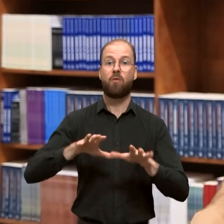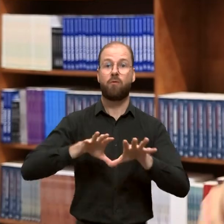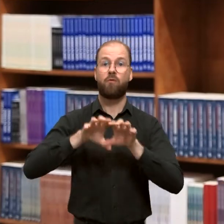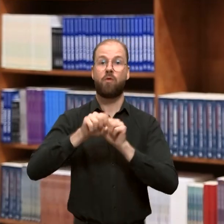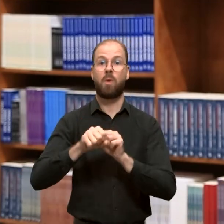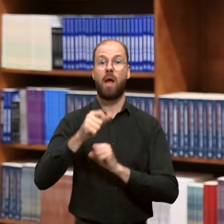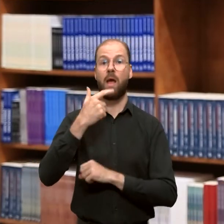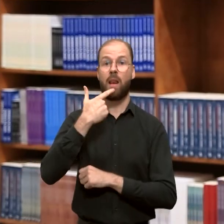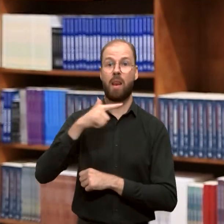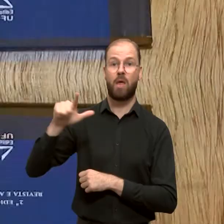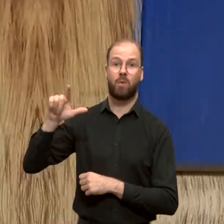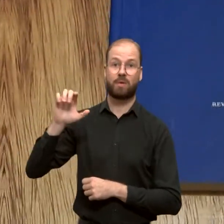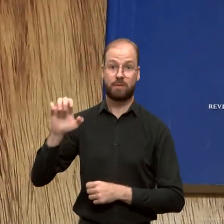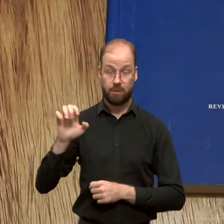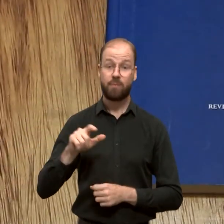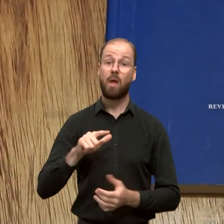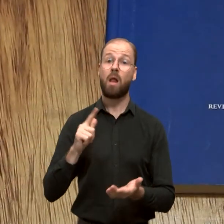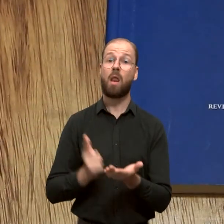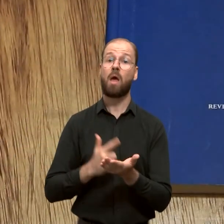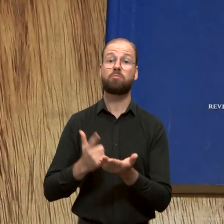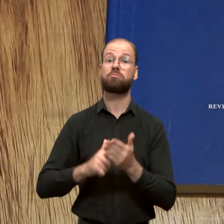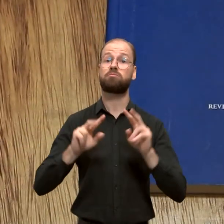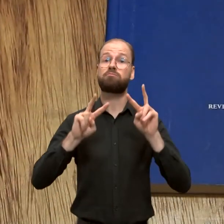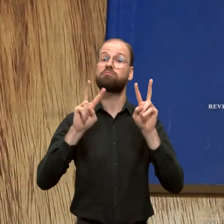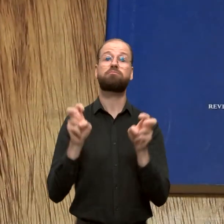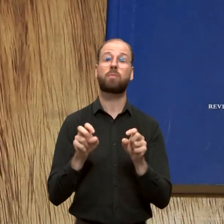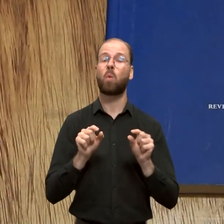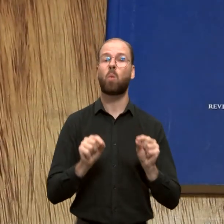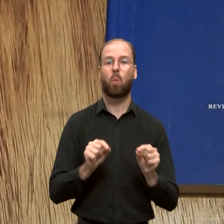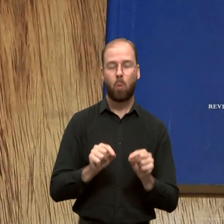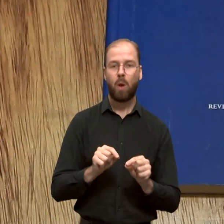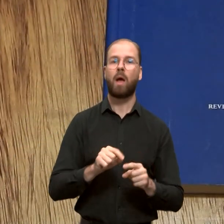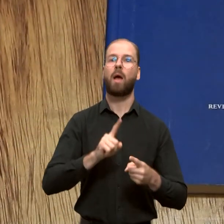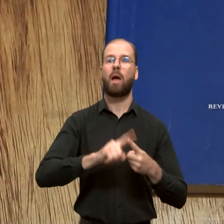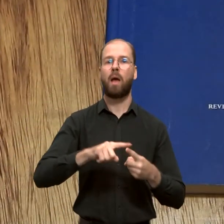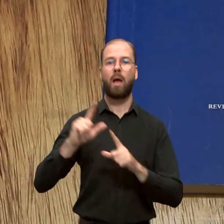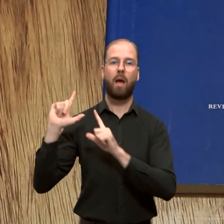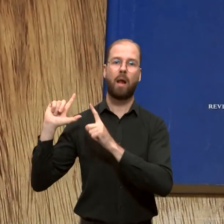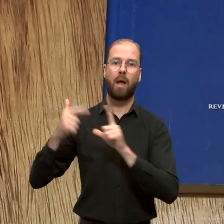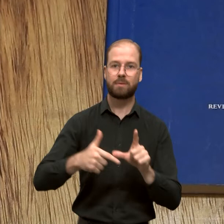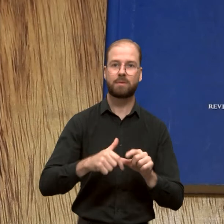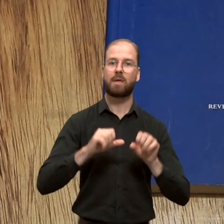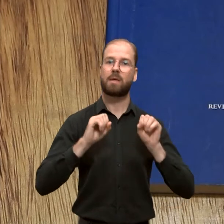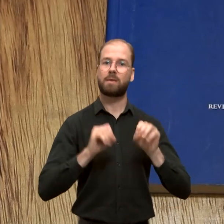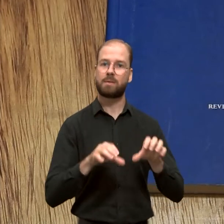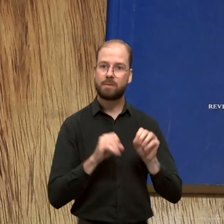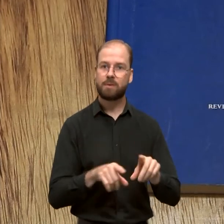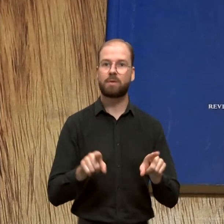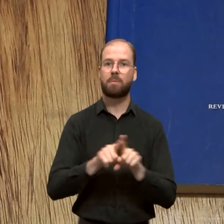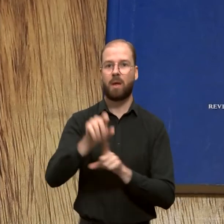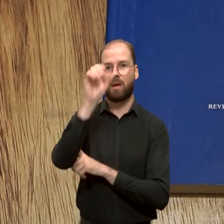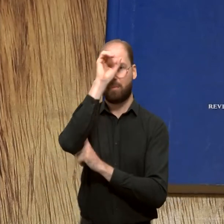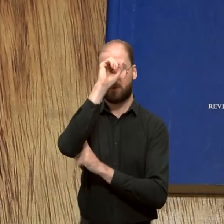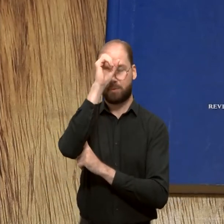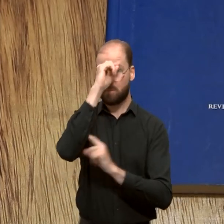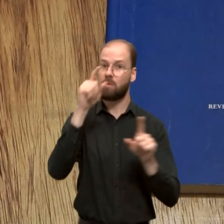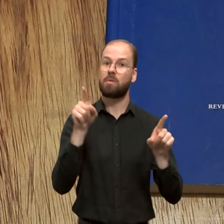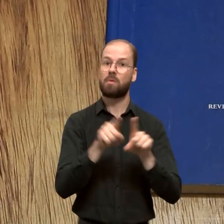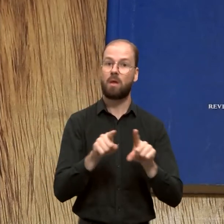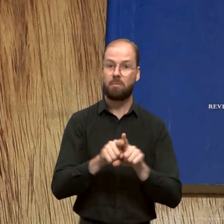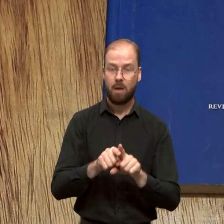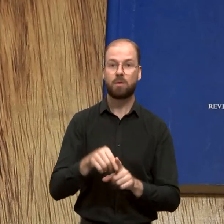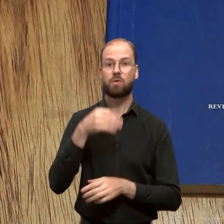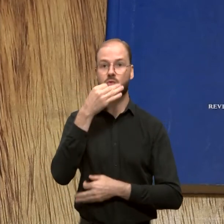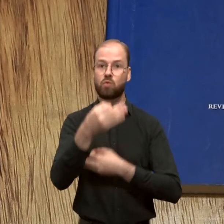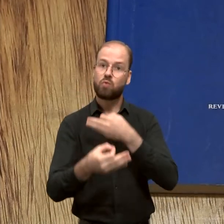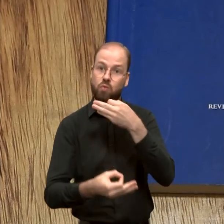estrangeira. O livro aborda questões clássicas de ensino e aprendizagem, além de sugerir atividades